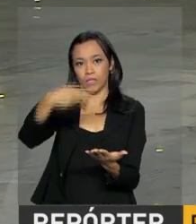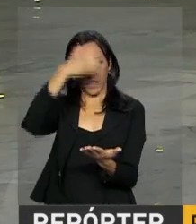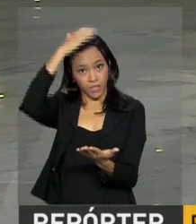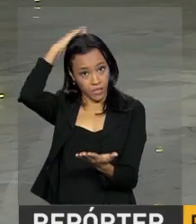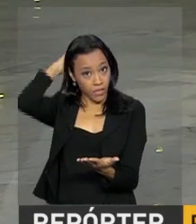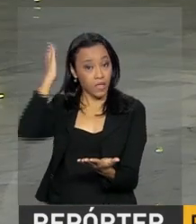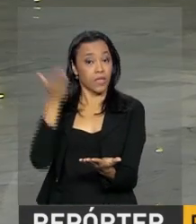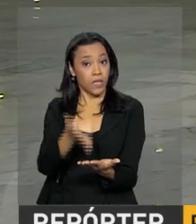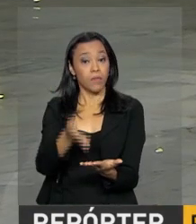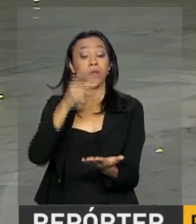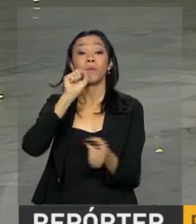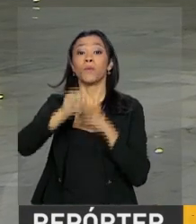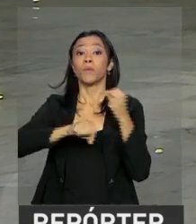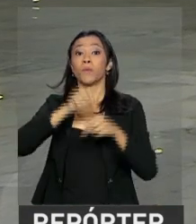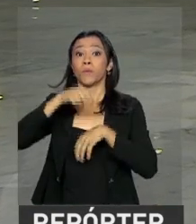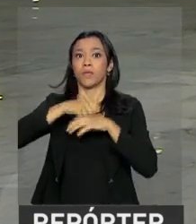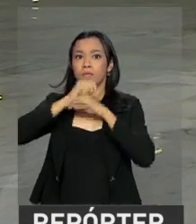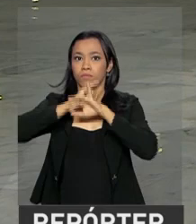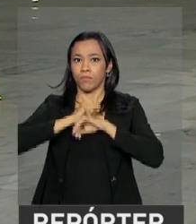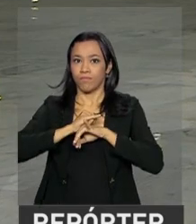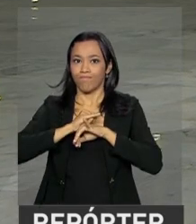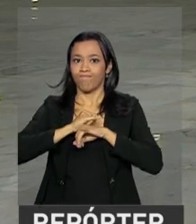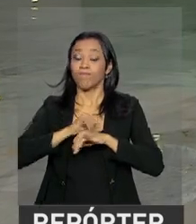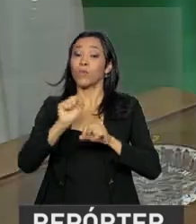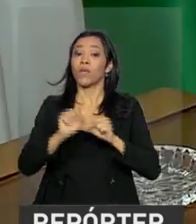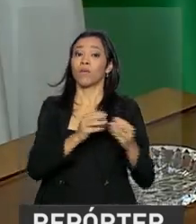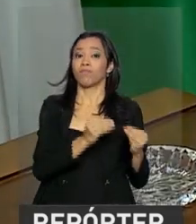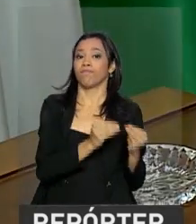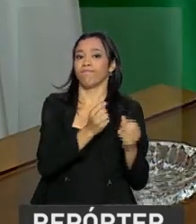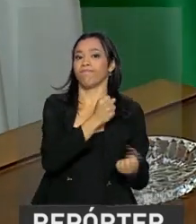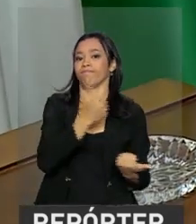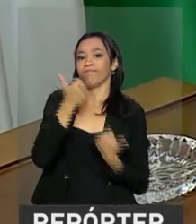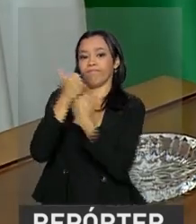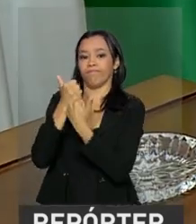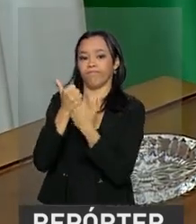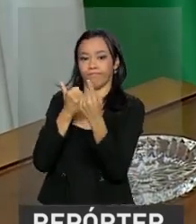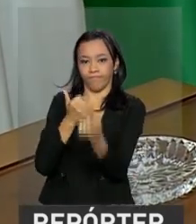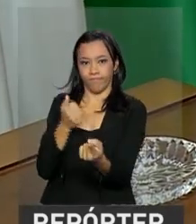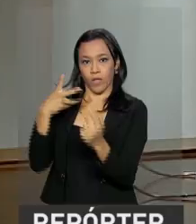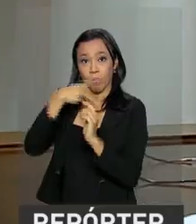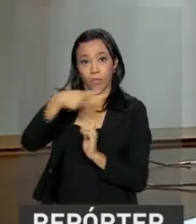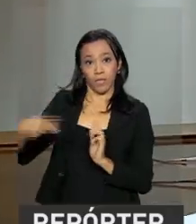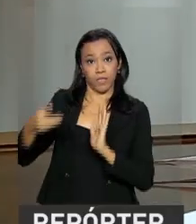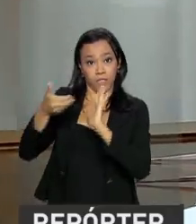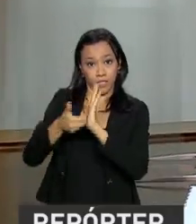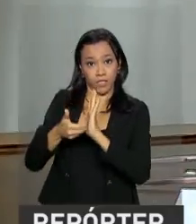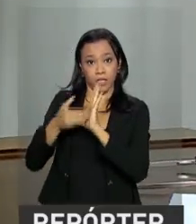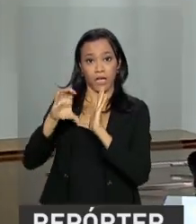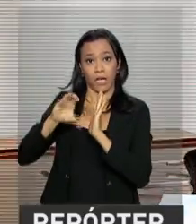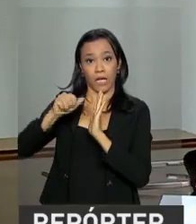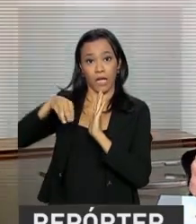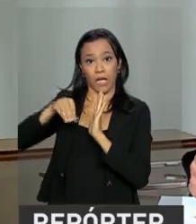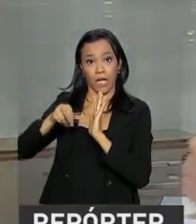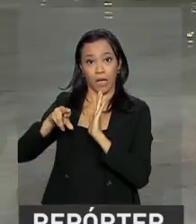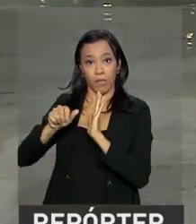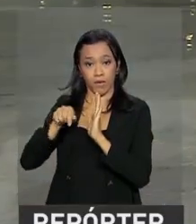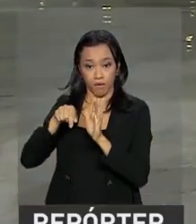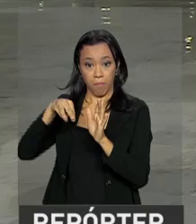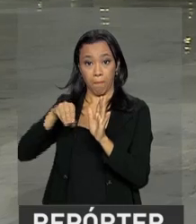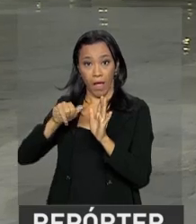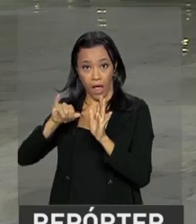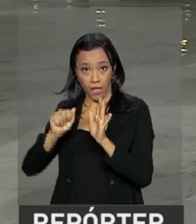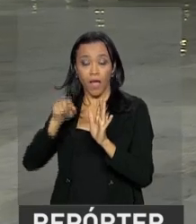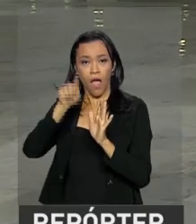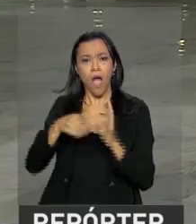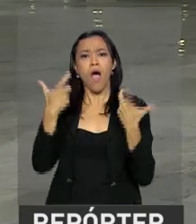Michel termer transmitiu em caráter interino o comando do país ao presidente da Câmara Rodrigo Maia Essa cerimônia ela aconteceu